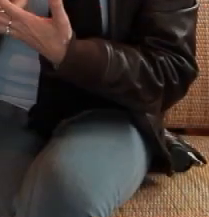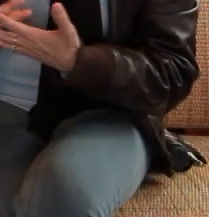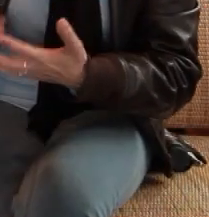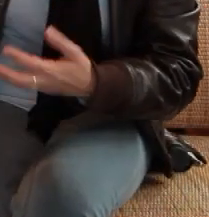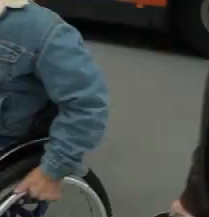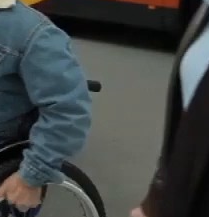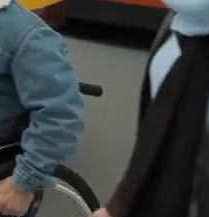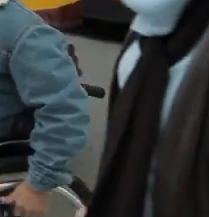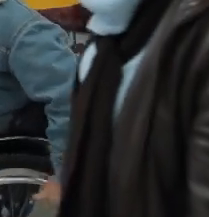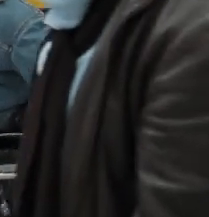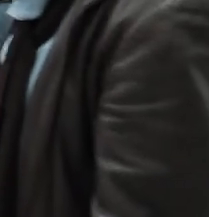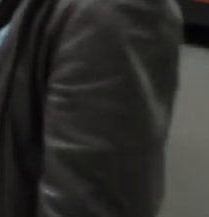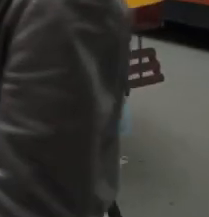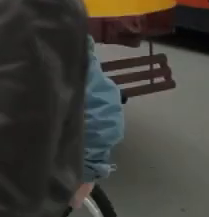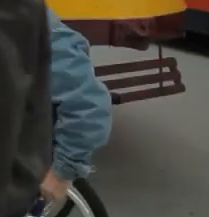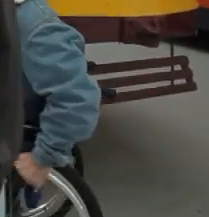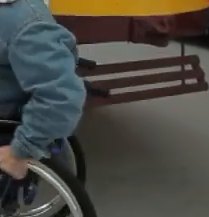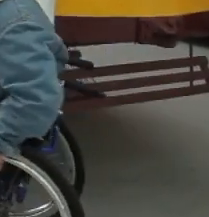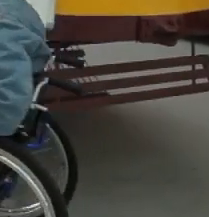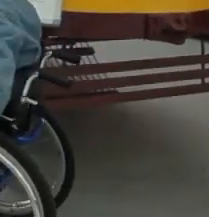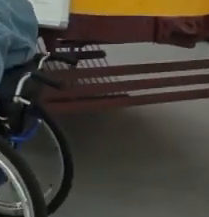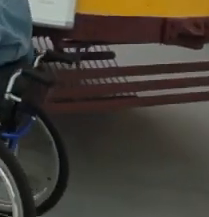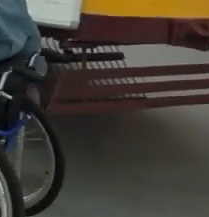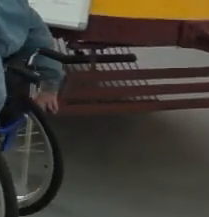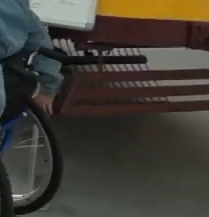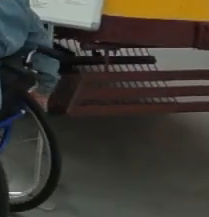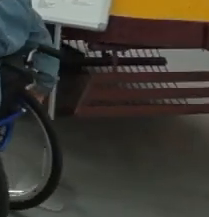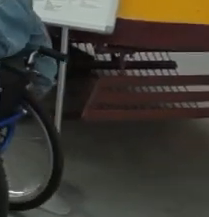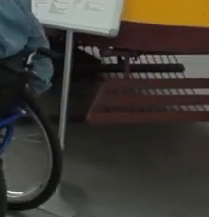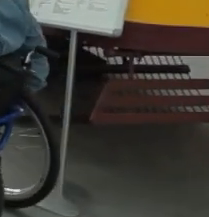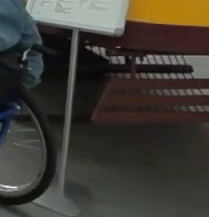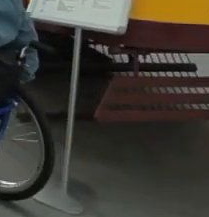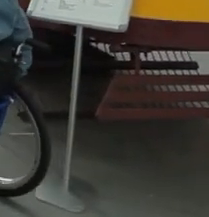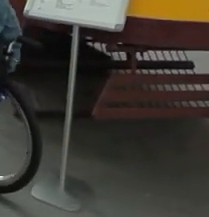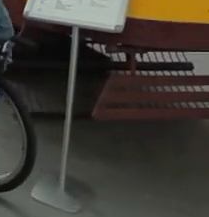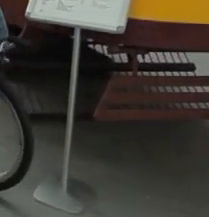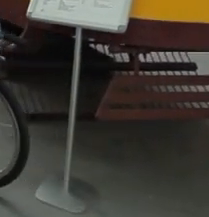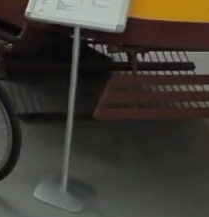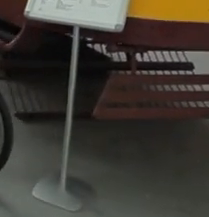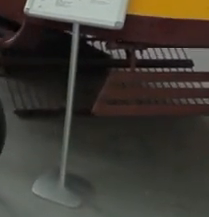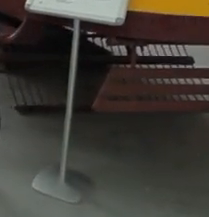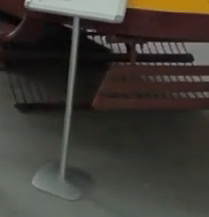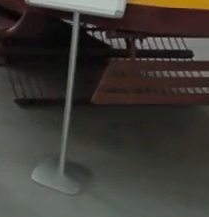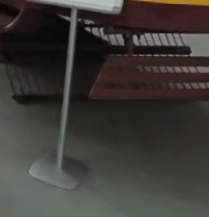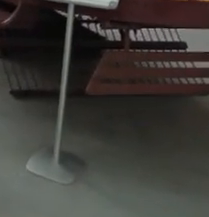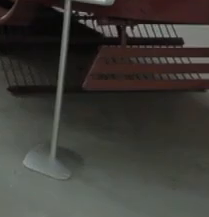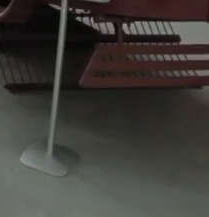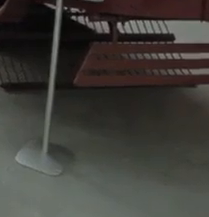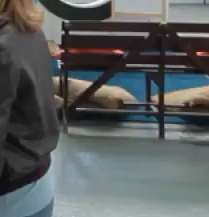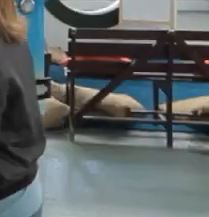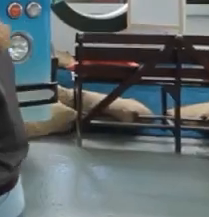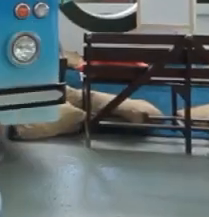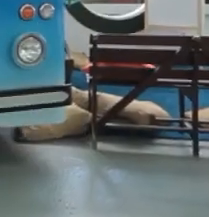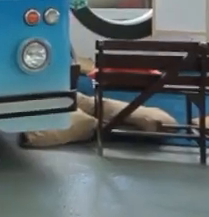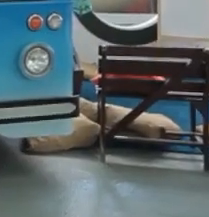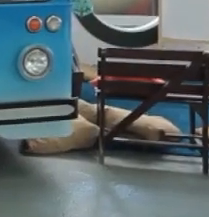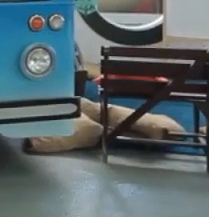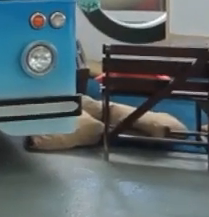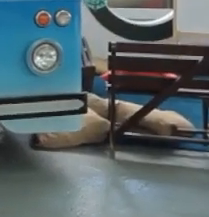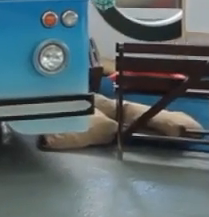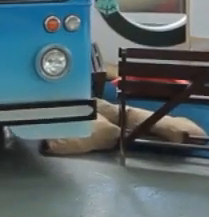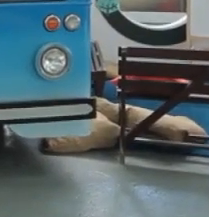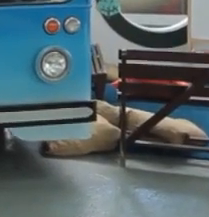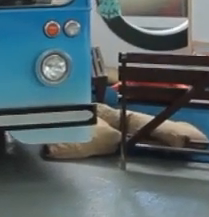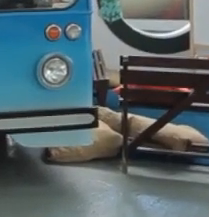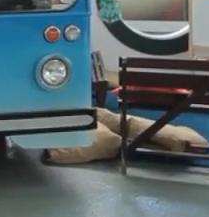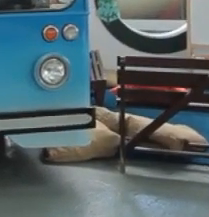porque realmente é uma marca da cidade de Lisboa. Eles param perto de elétricos na cor amarela. Caminham em direção a 2 ônibus de